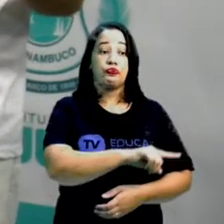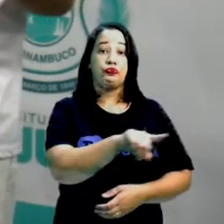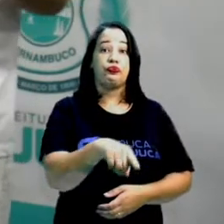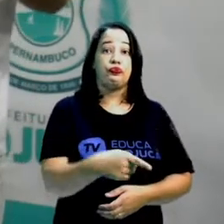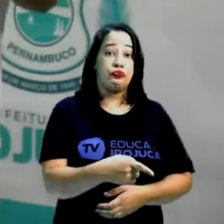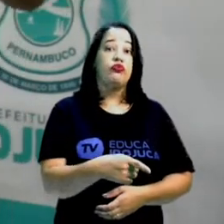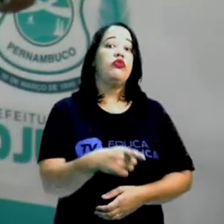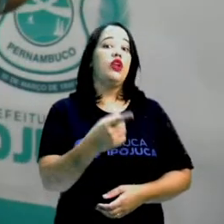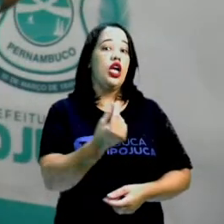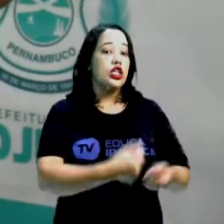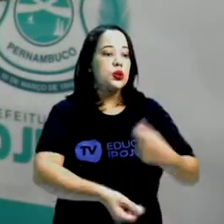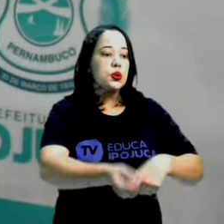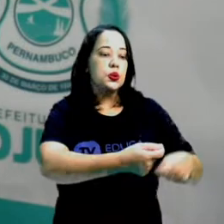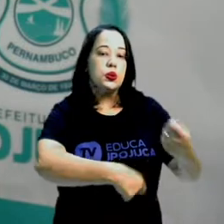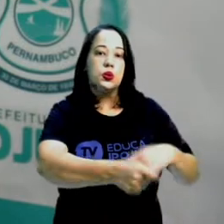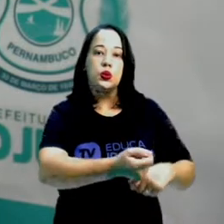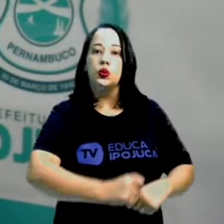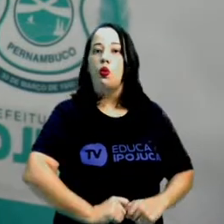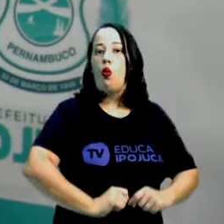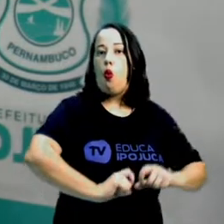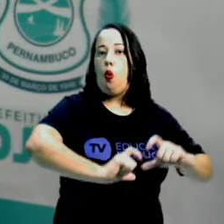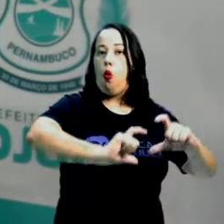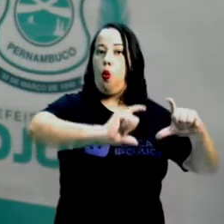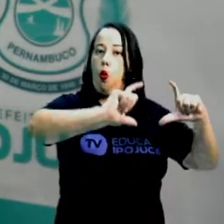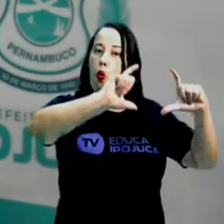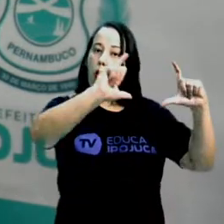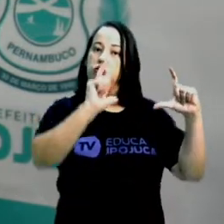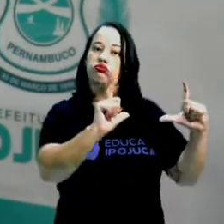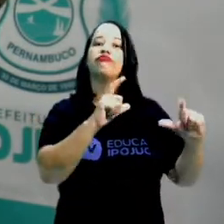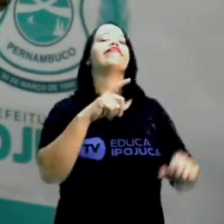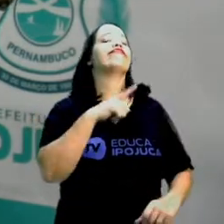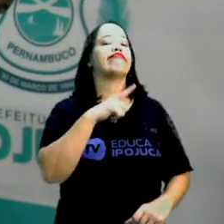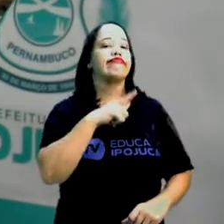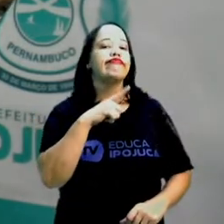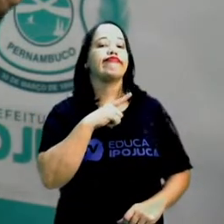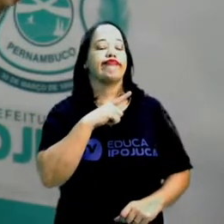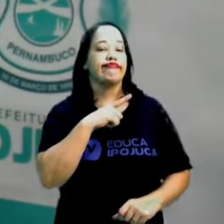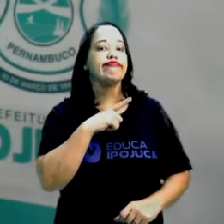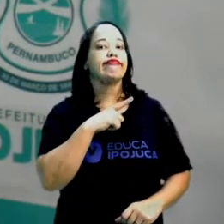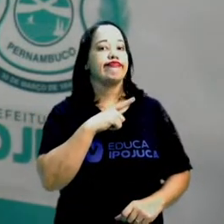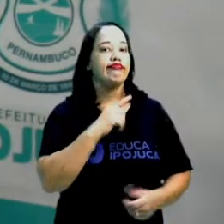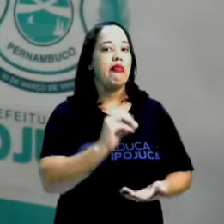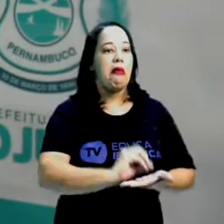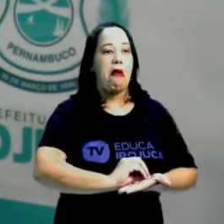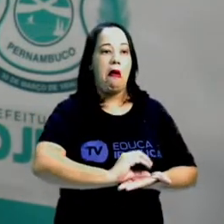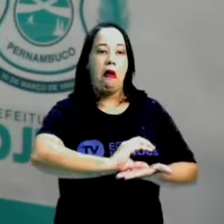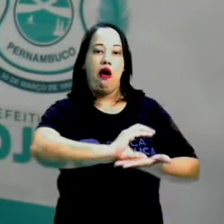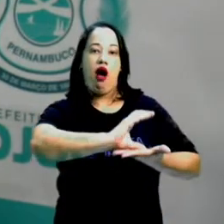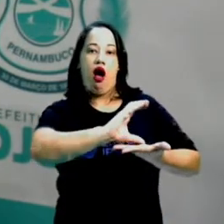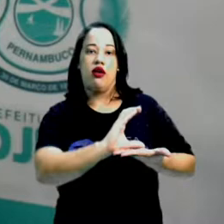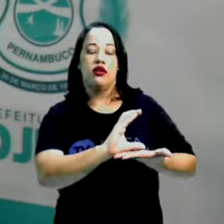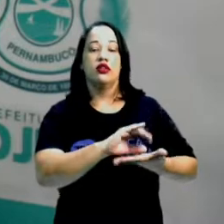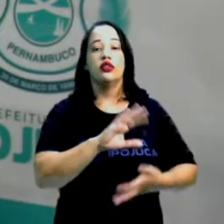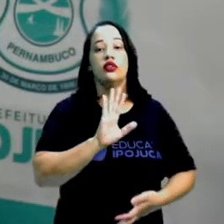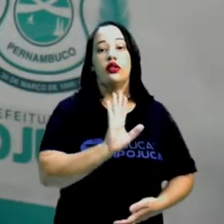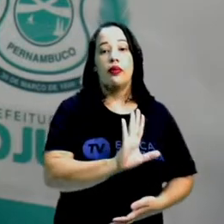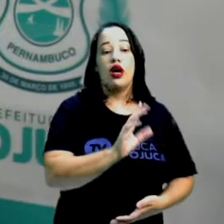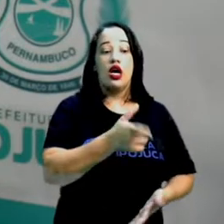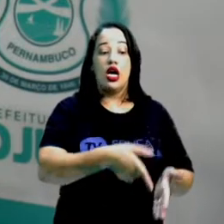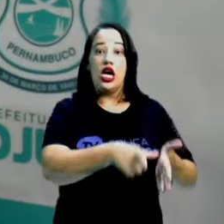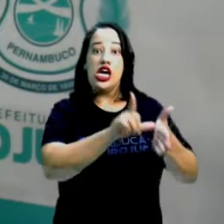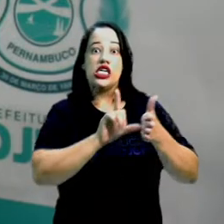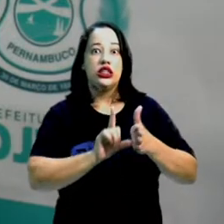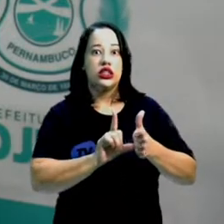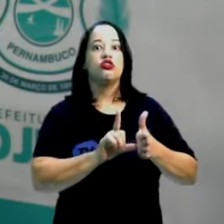a maior economia do mundo até hoje nos Estados Unidos são a maior economia do mundo e antes da crise de 1929